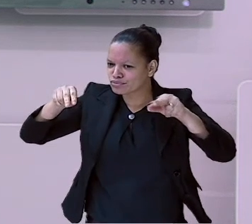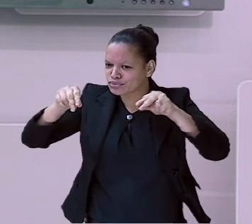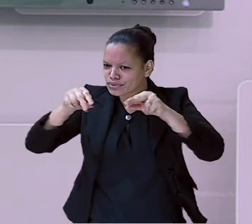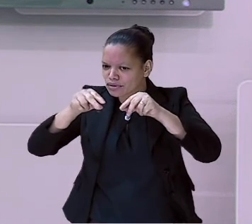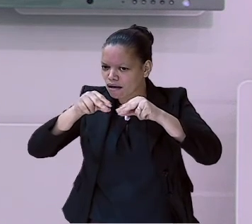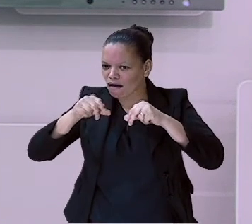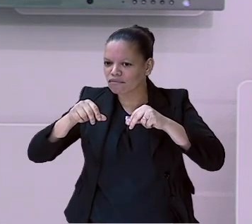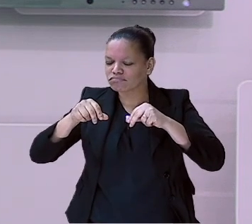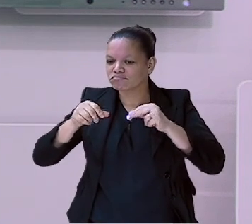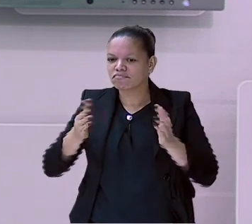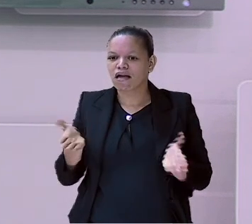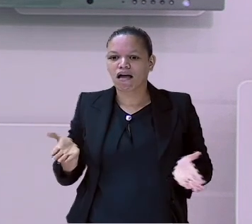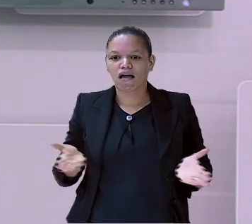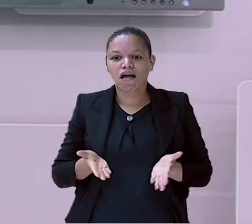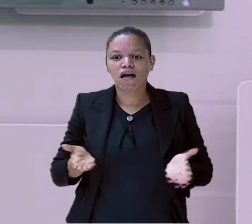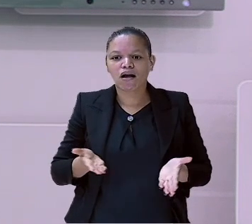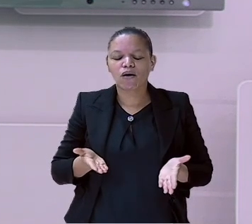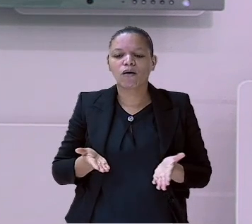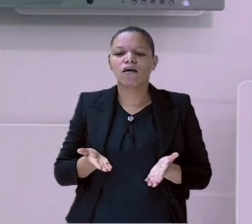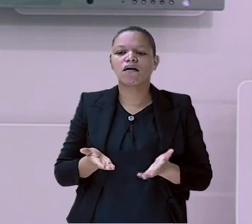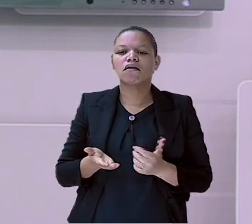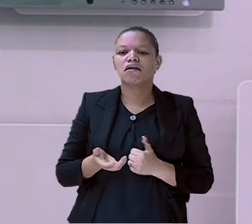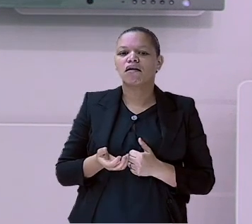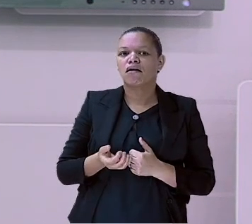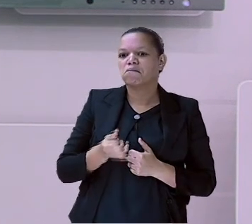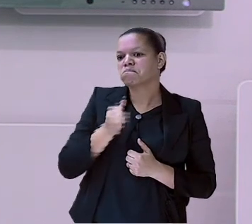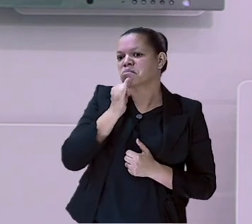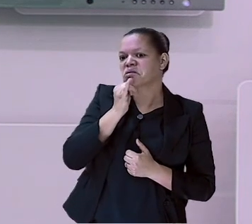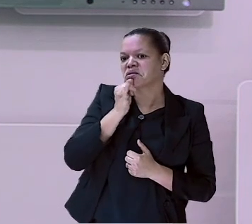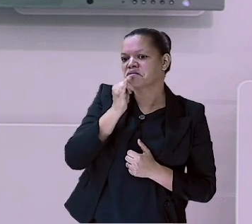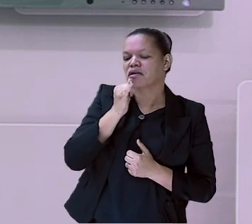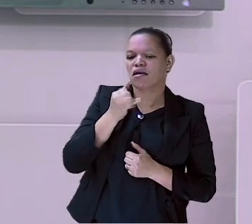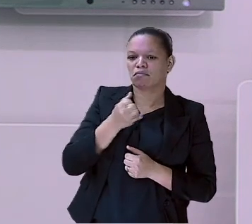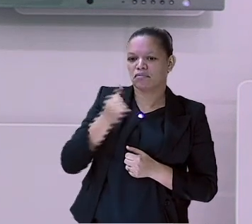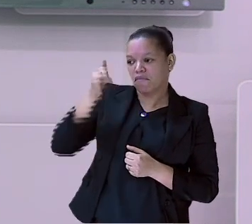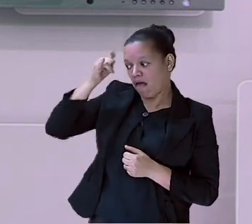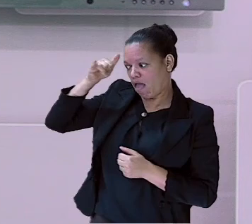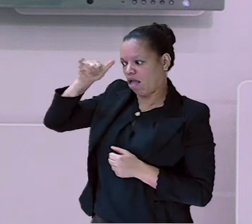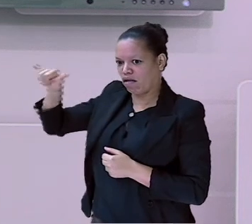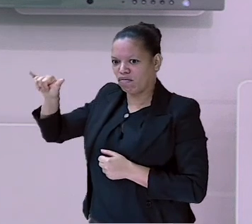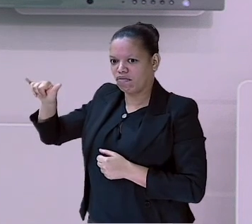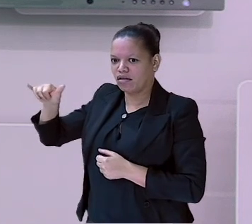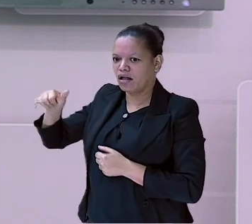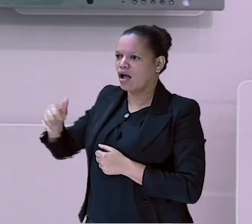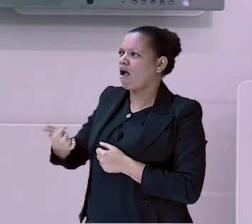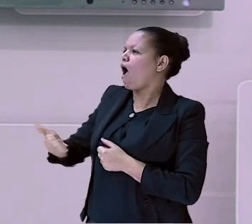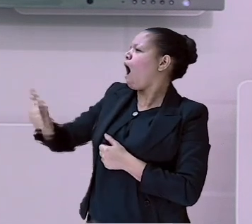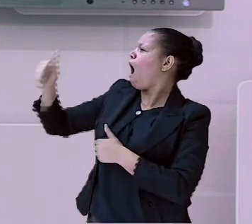começar agora evitando aí o excesso de álcool. Ou eu posso